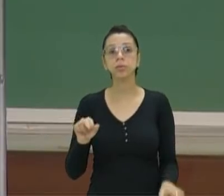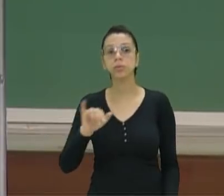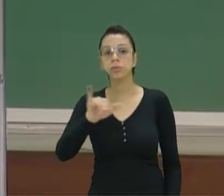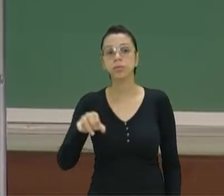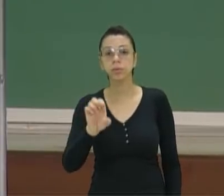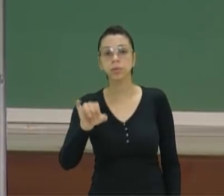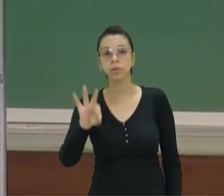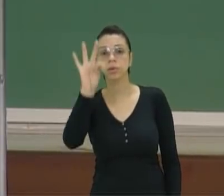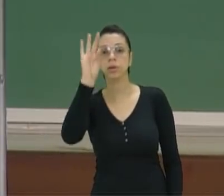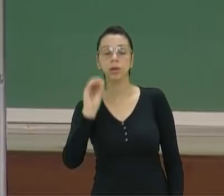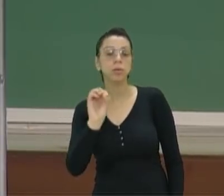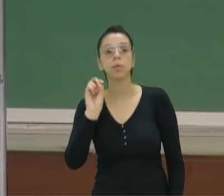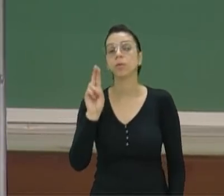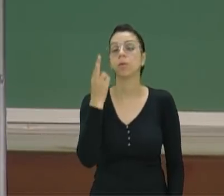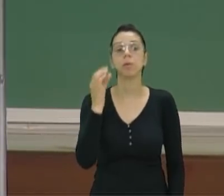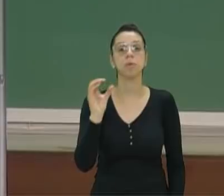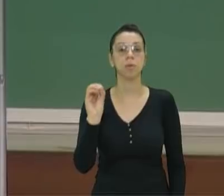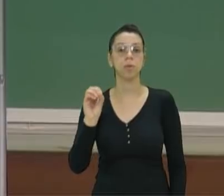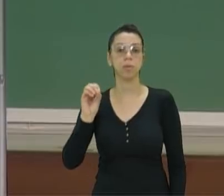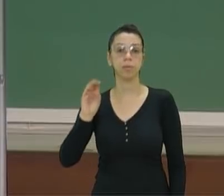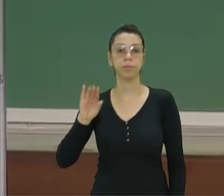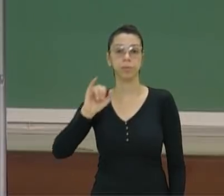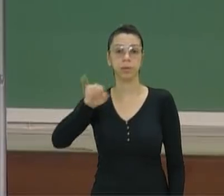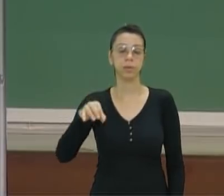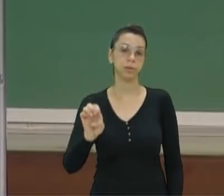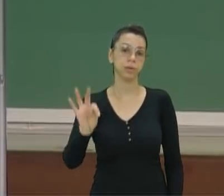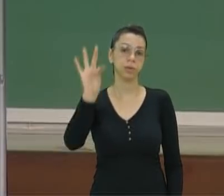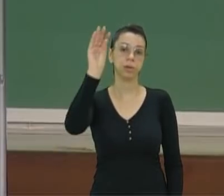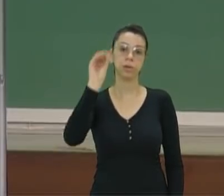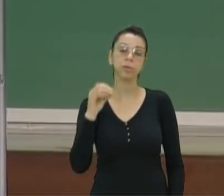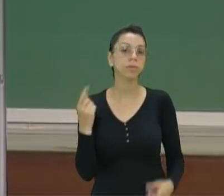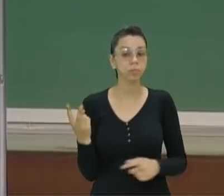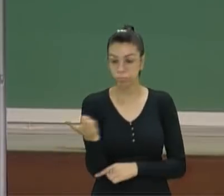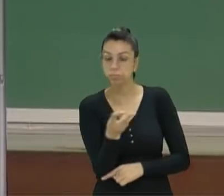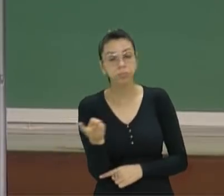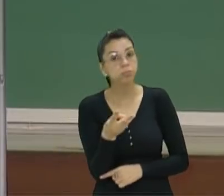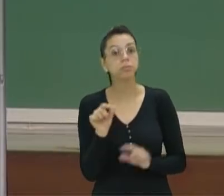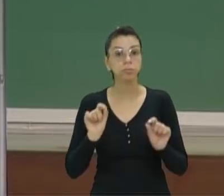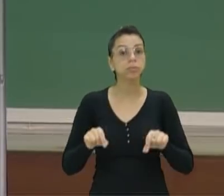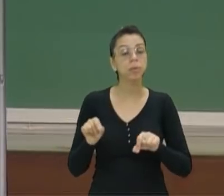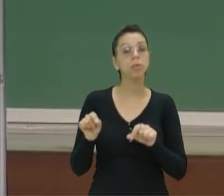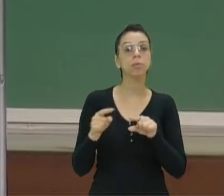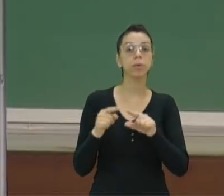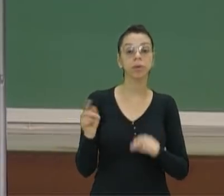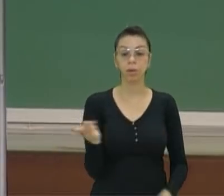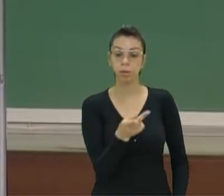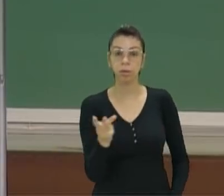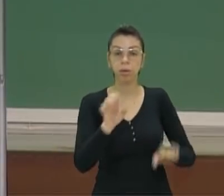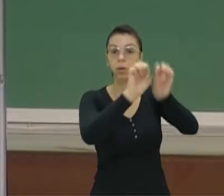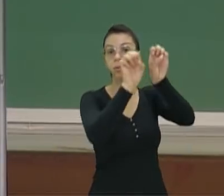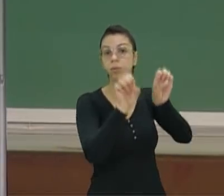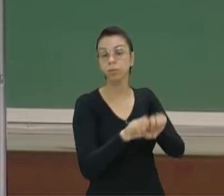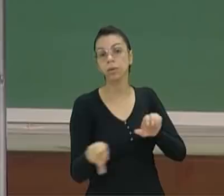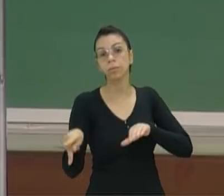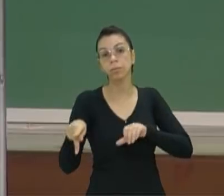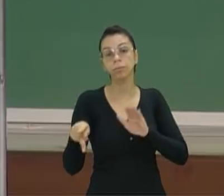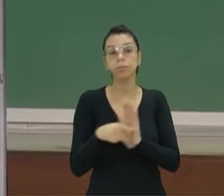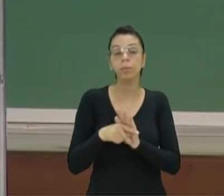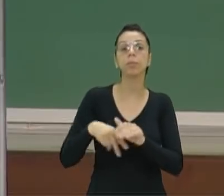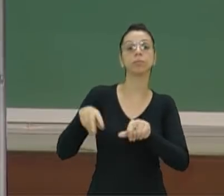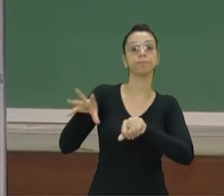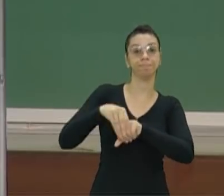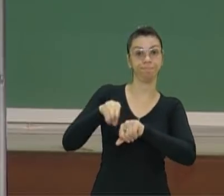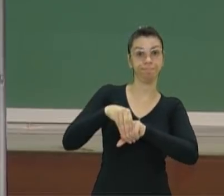objeto daquela forma, daquela estrutura que vai ser denominada conhecimento. Então, por isso que é importante